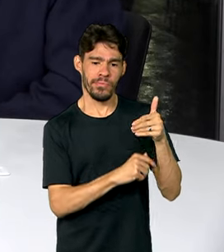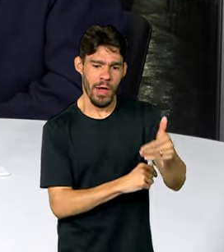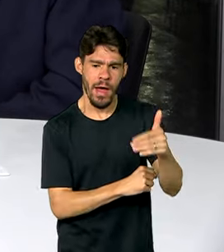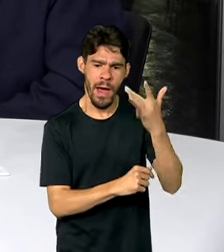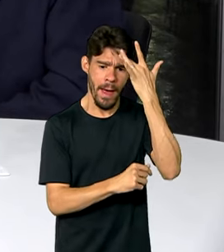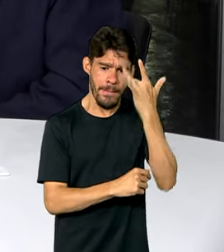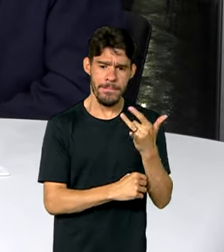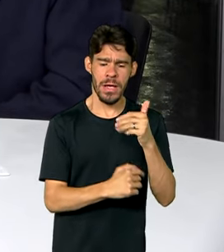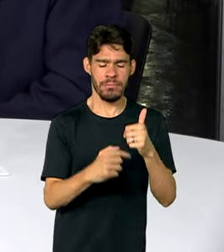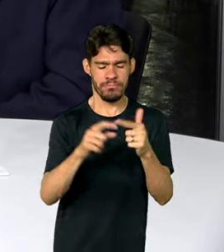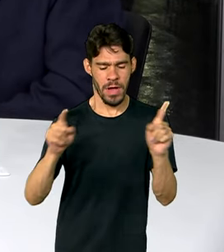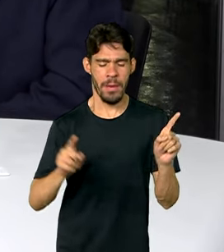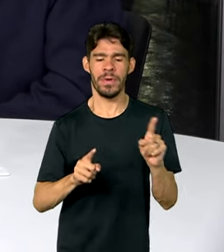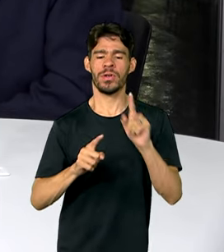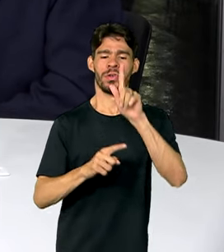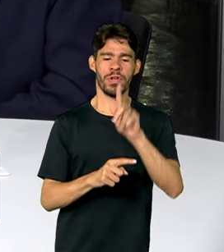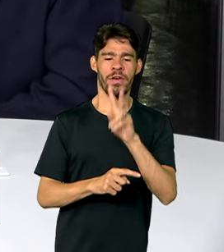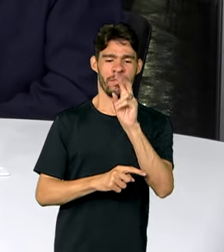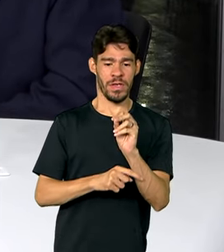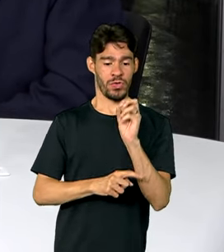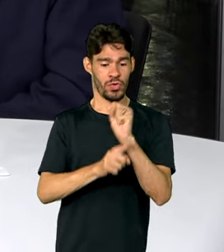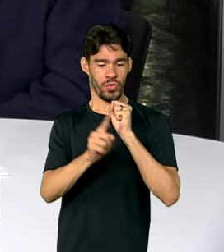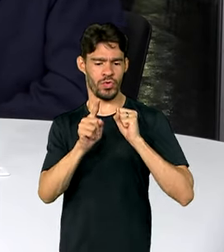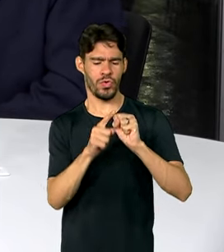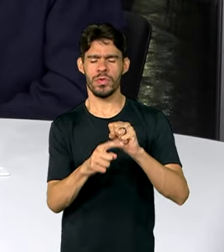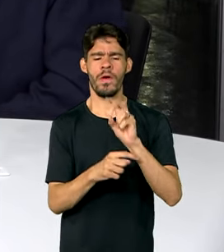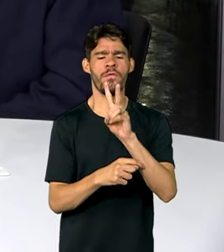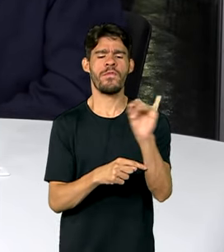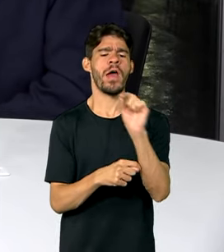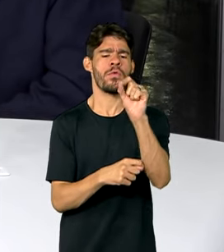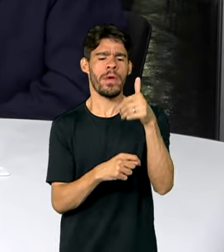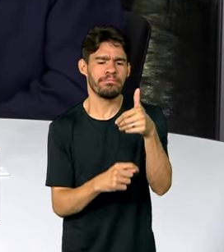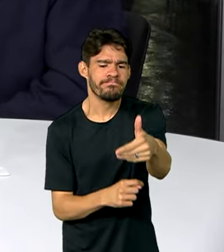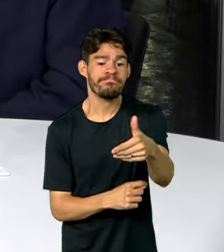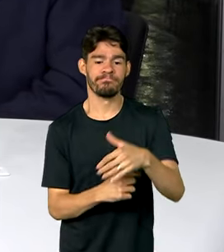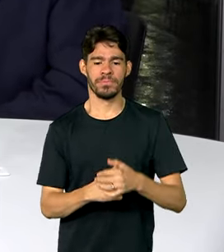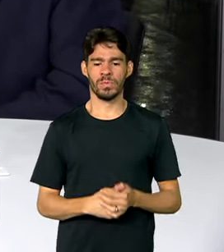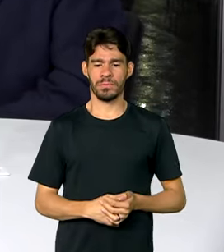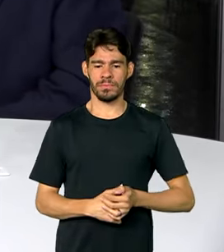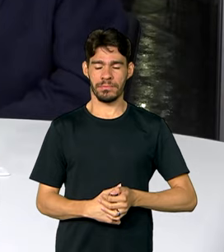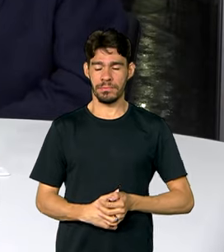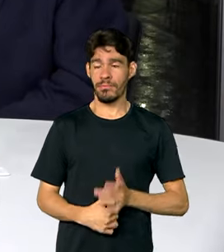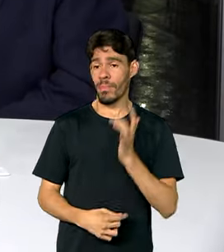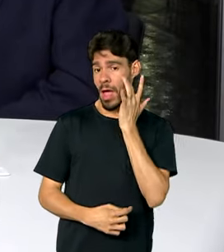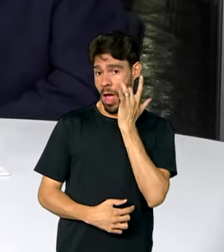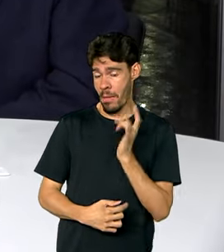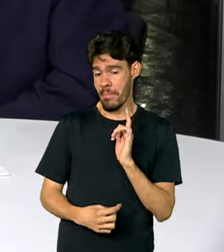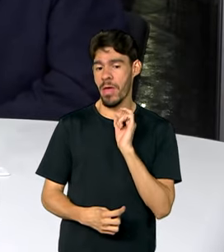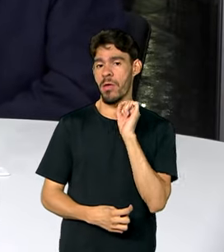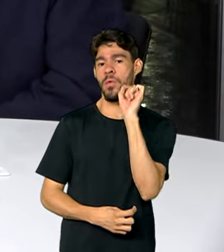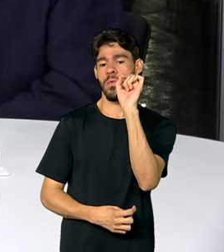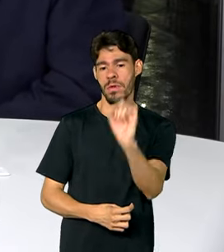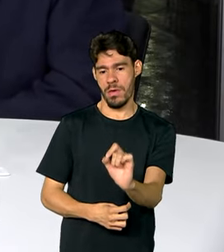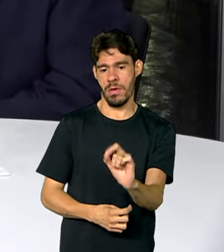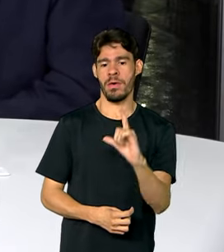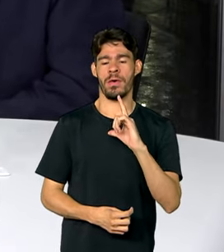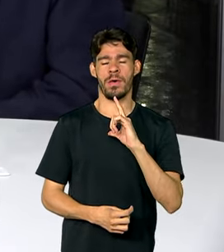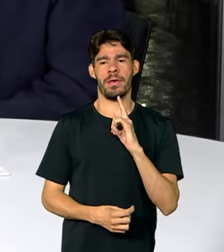ter a abertura do G20 Social. O que, que vai acontecer a partir daí? Bom, amanhã vai acontecer